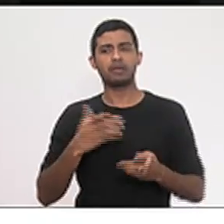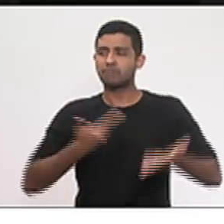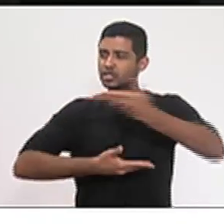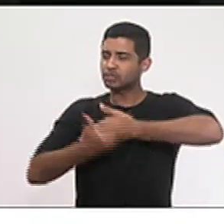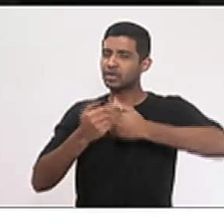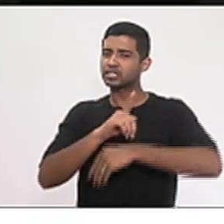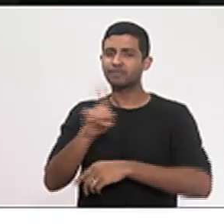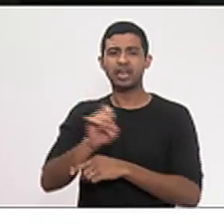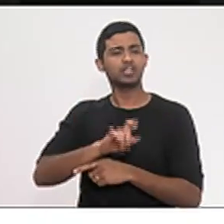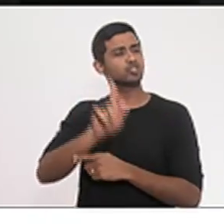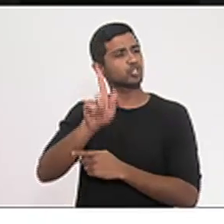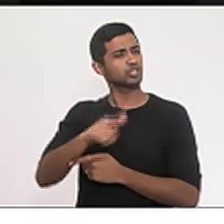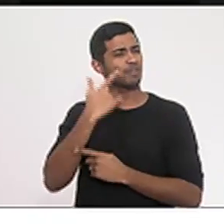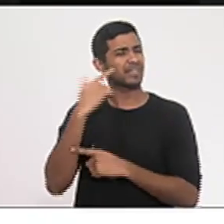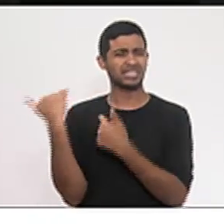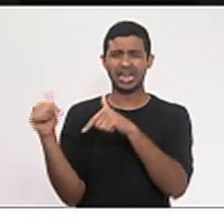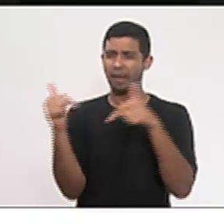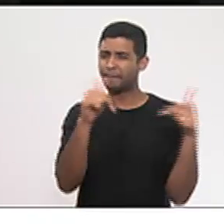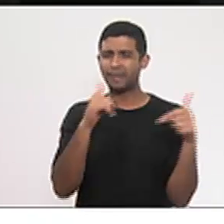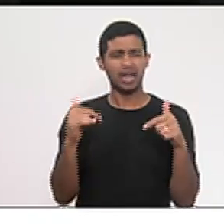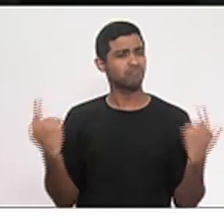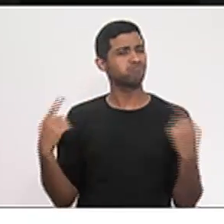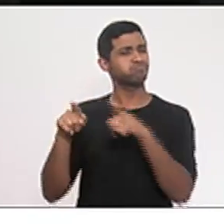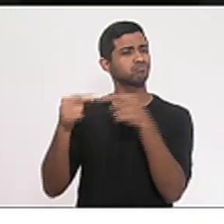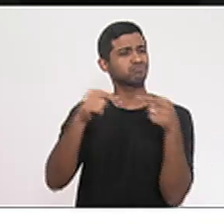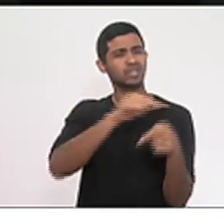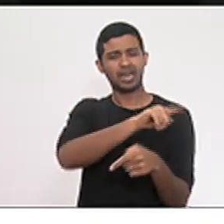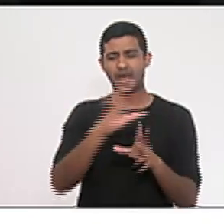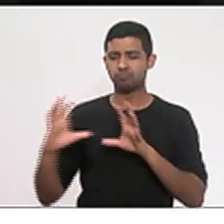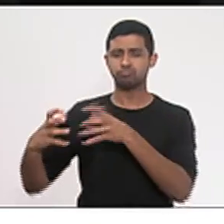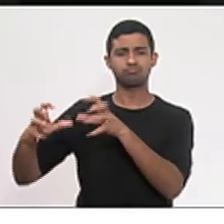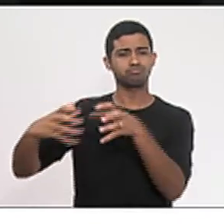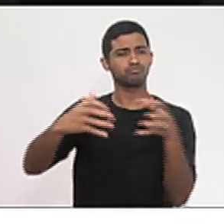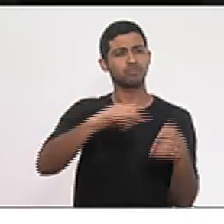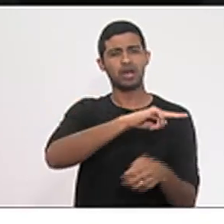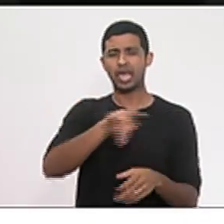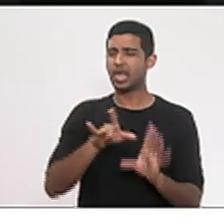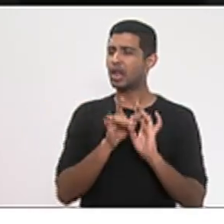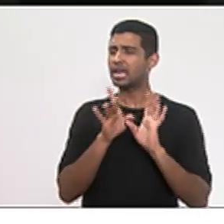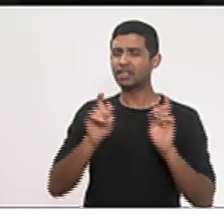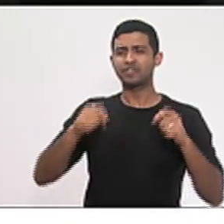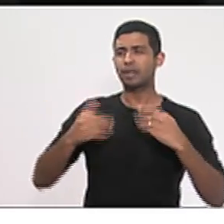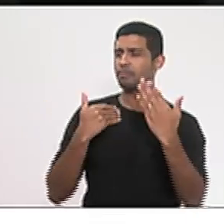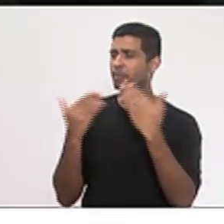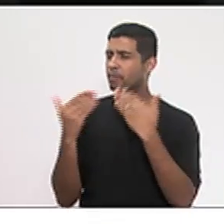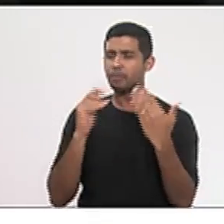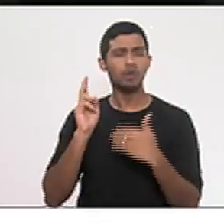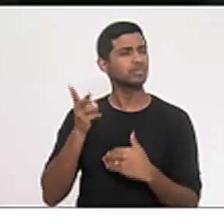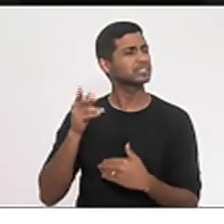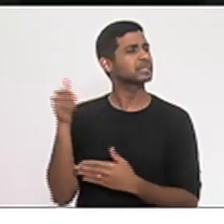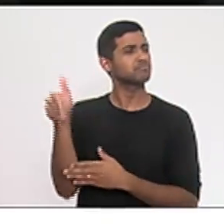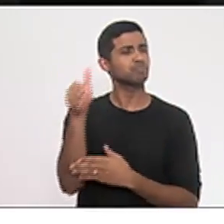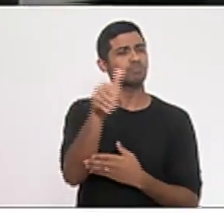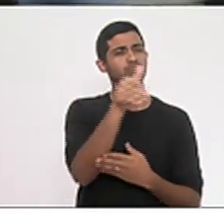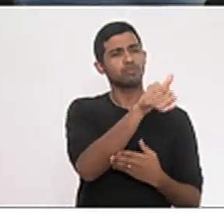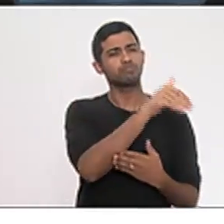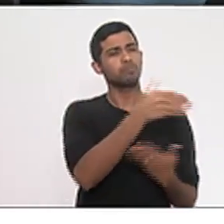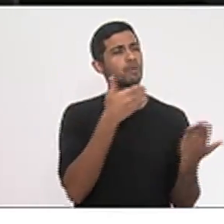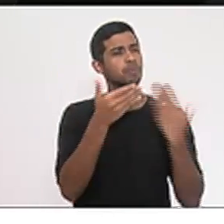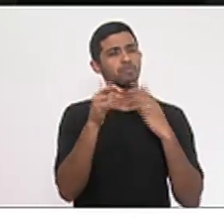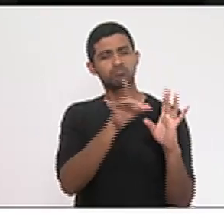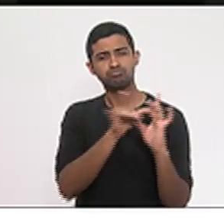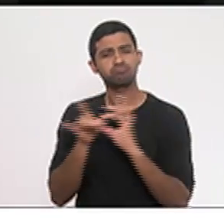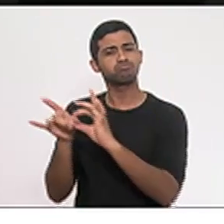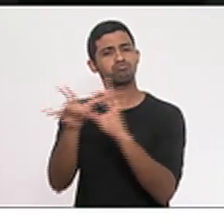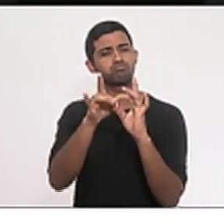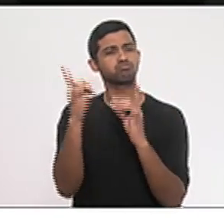participativa, trabalhando abertamente em parceria com os comitês, me colocando à disposição e diálogo o tempo inteiro para o fortalecimento dos